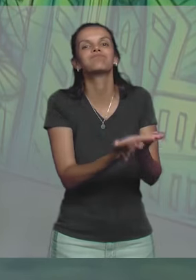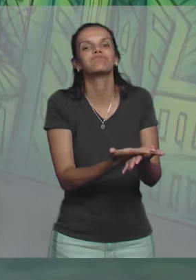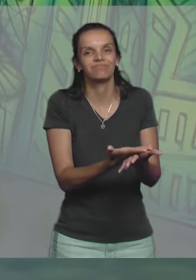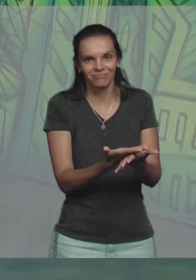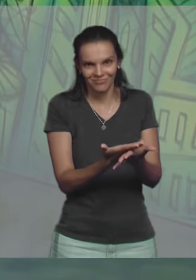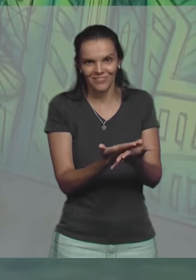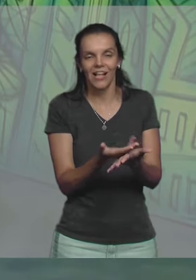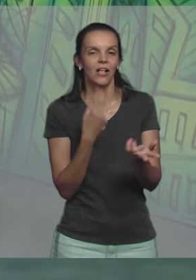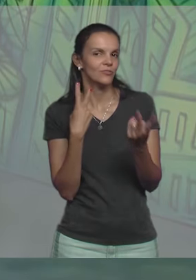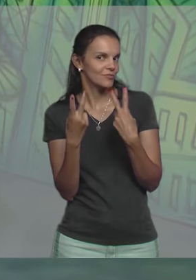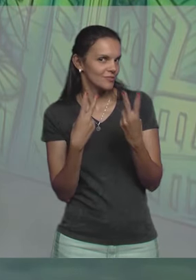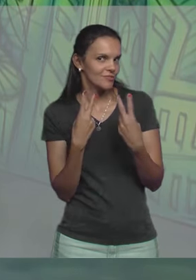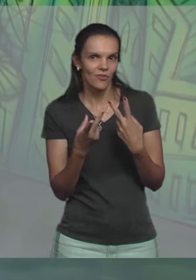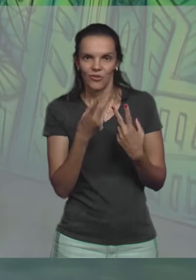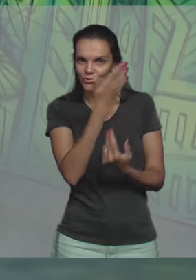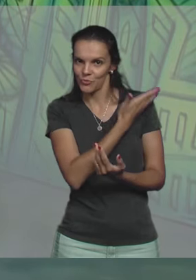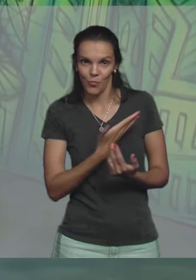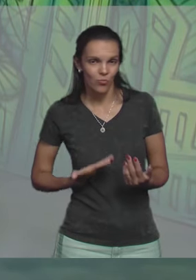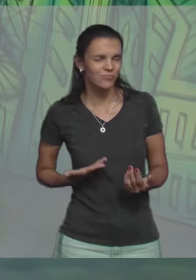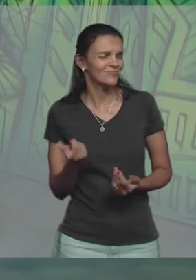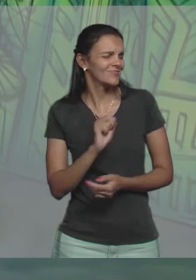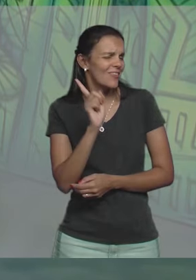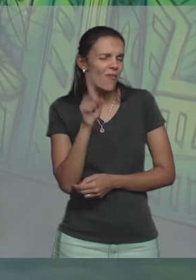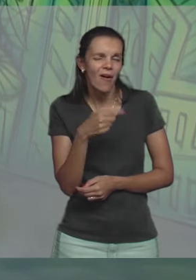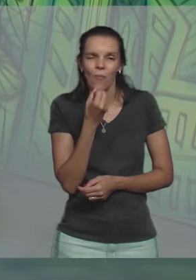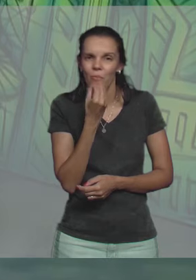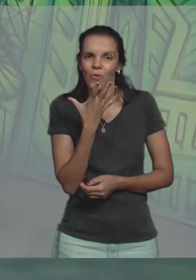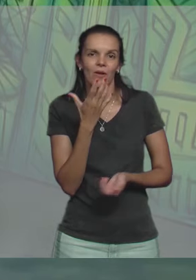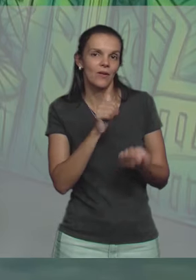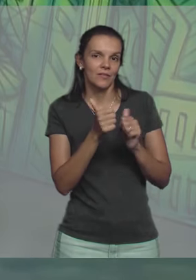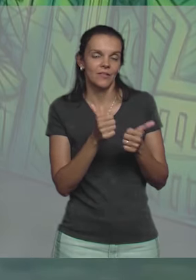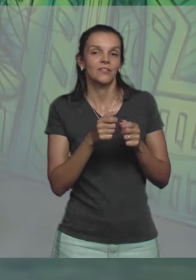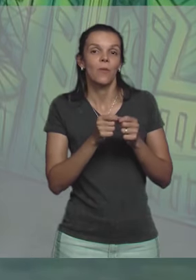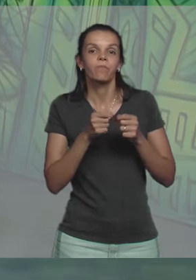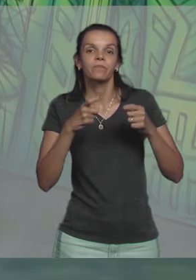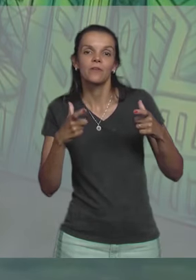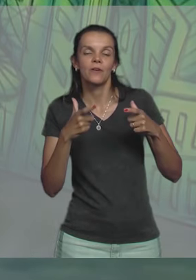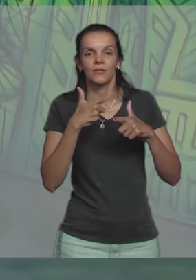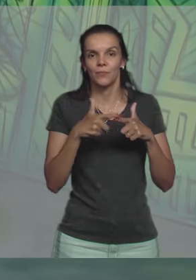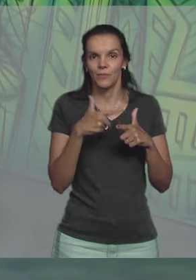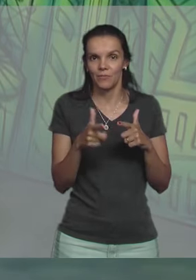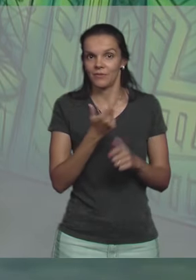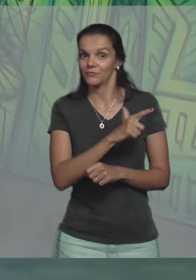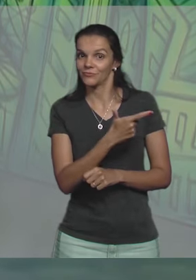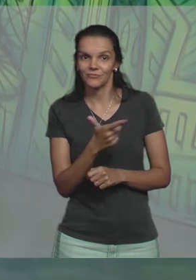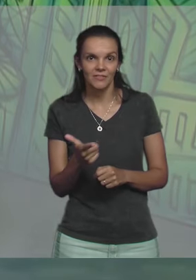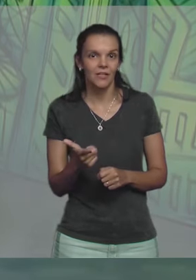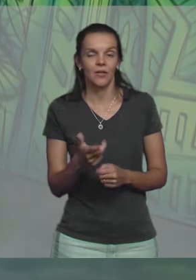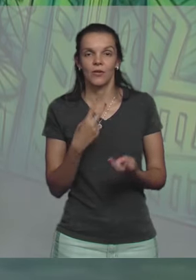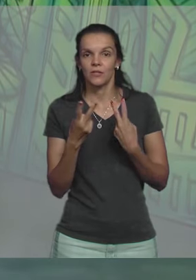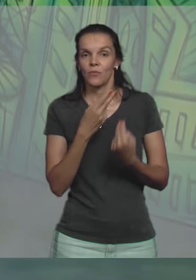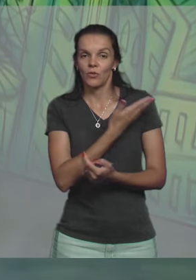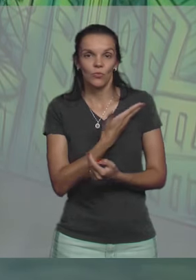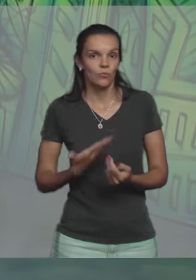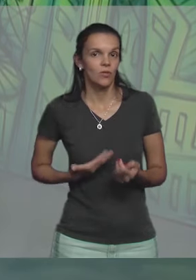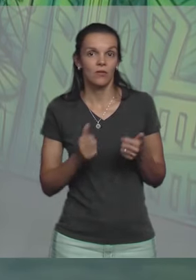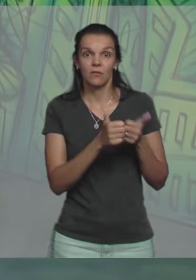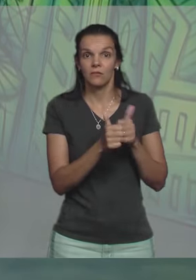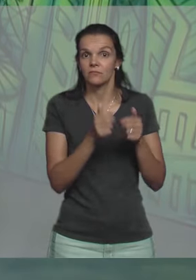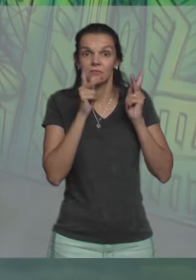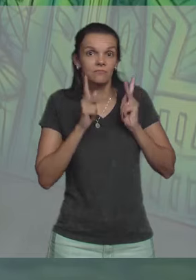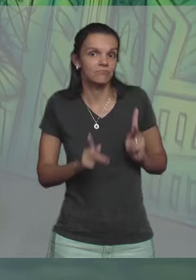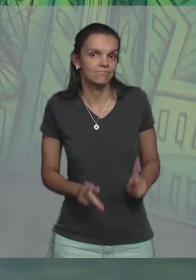ele não é de boa qualidade, e na verdade isso é o grande problema que nós temos, né? Na medida que não tem o transporte público de qualidade,